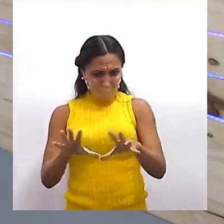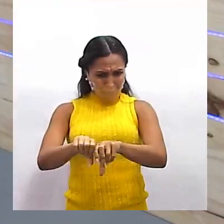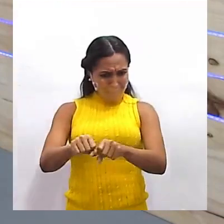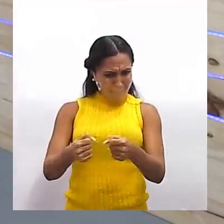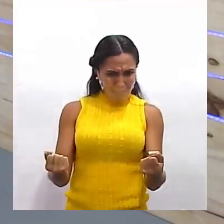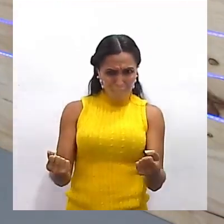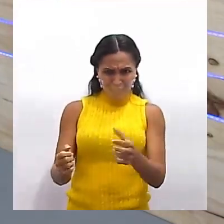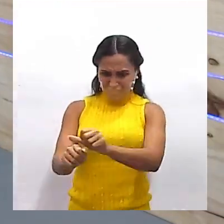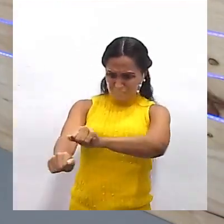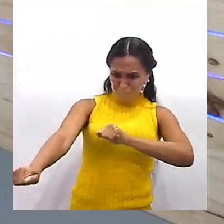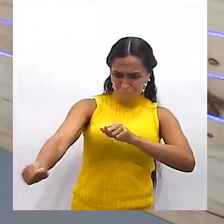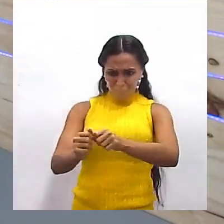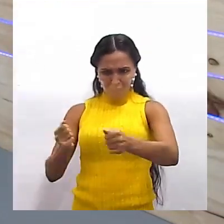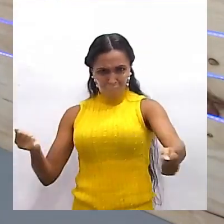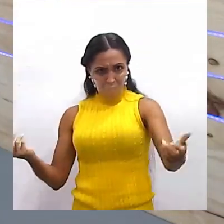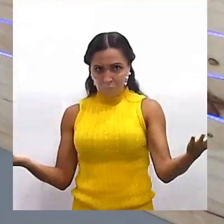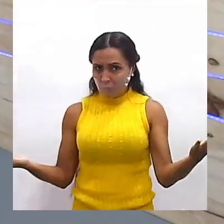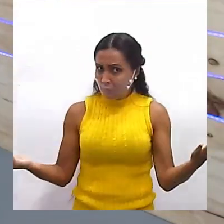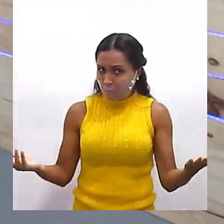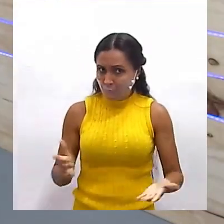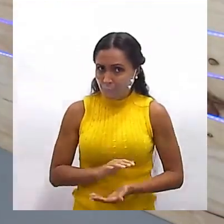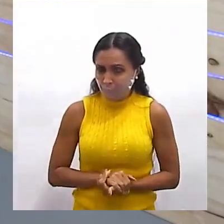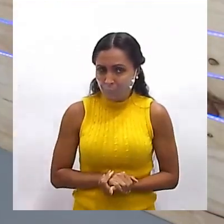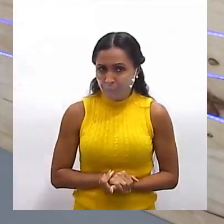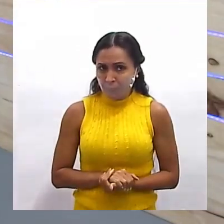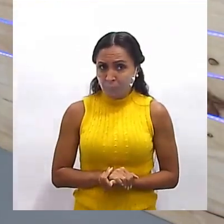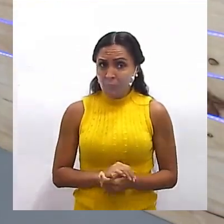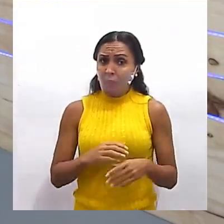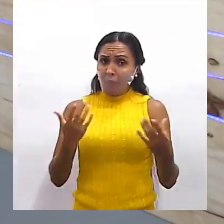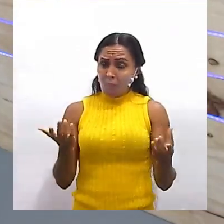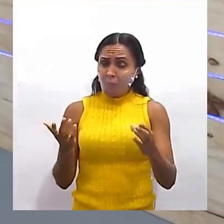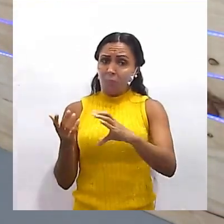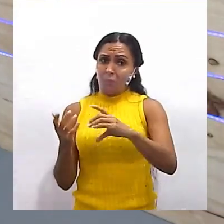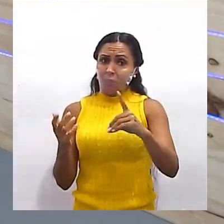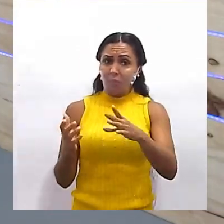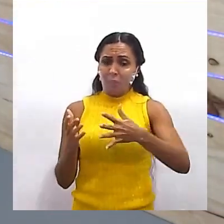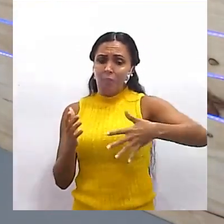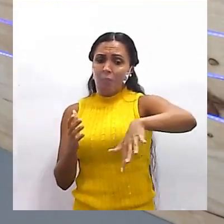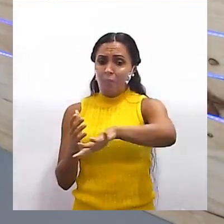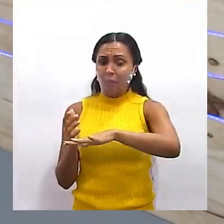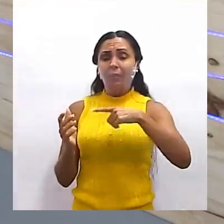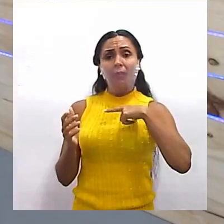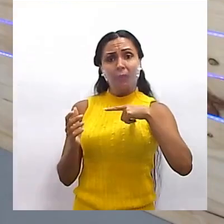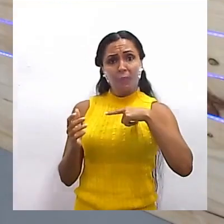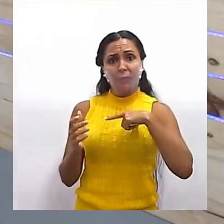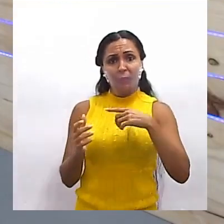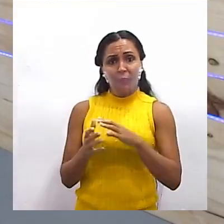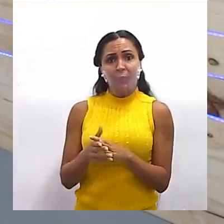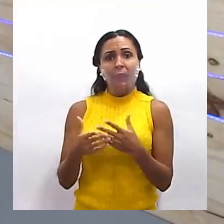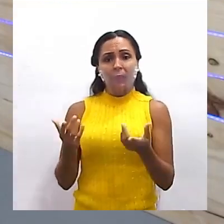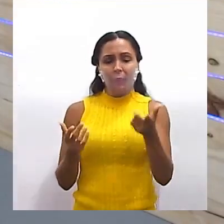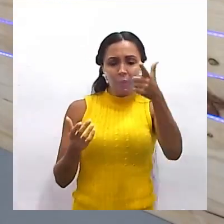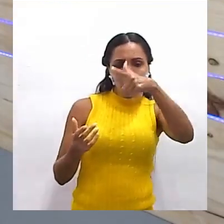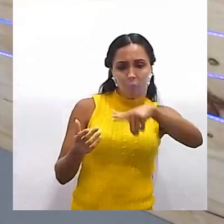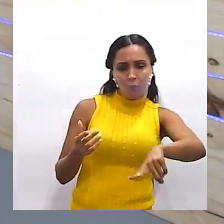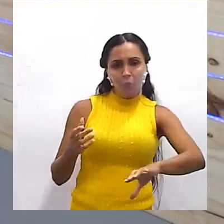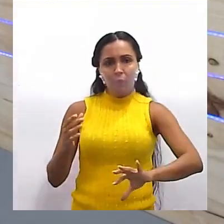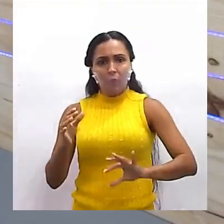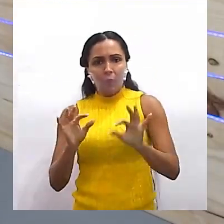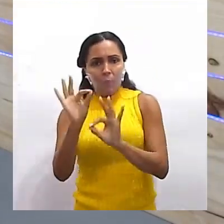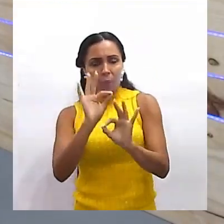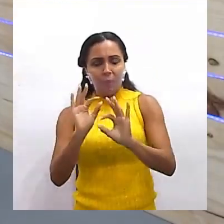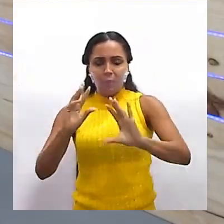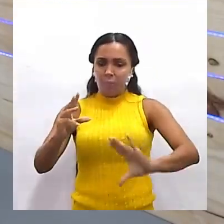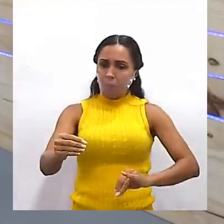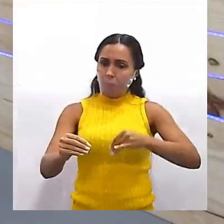caixa rasgada. Então, dentro dos CDs a gente tem áreas também que trabalham com reembalagem, entendeu? Uma